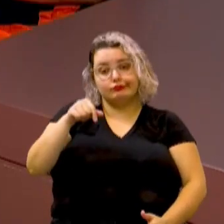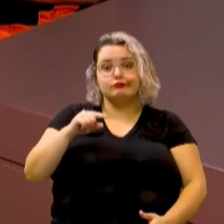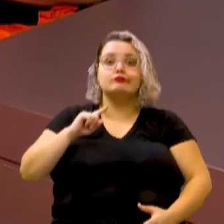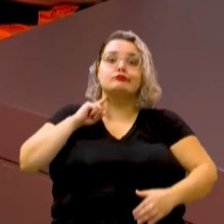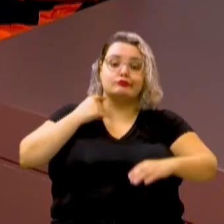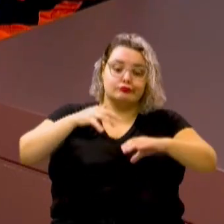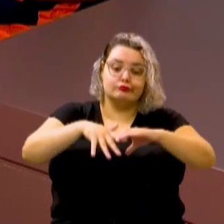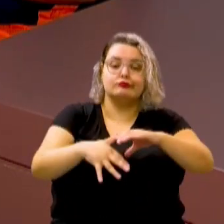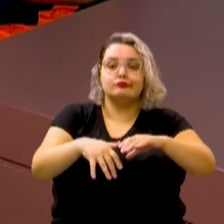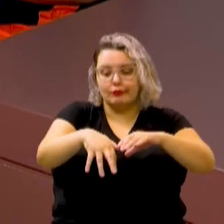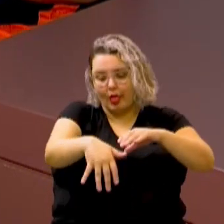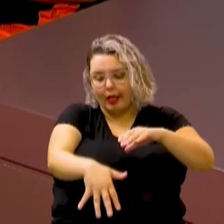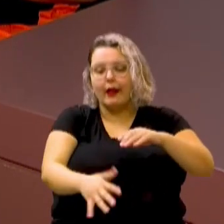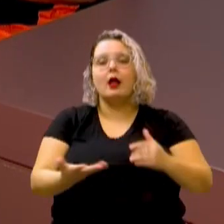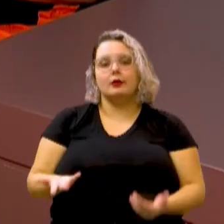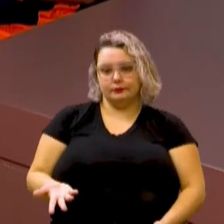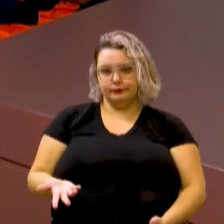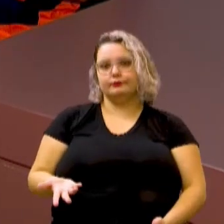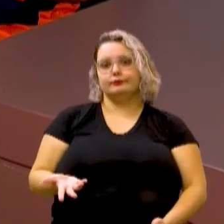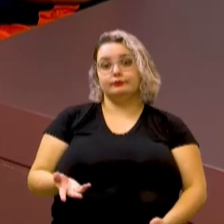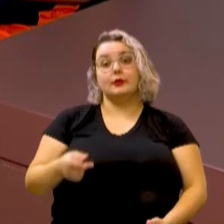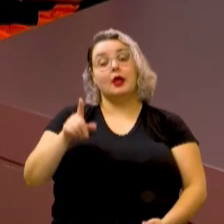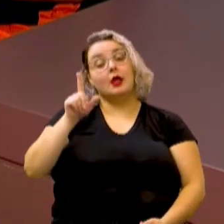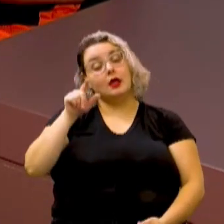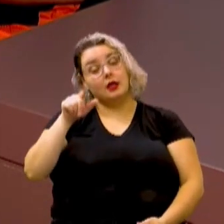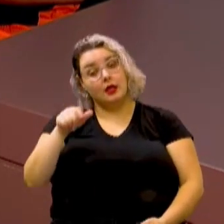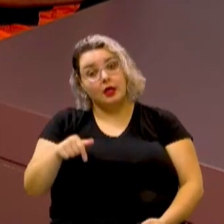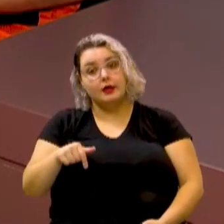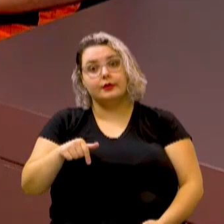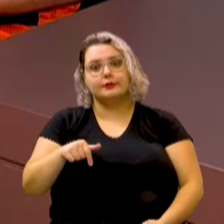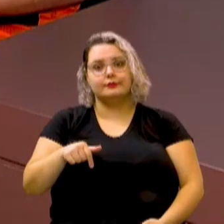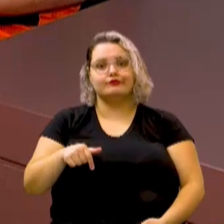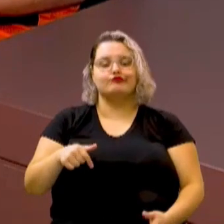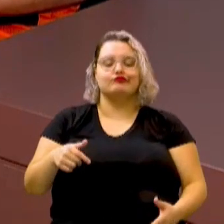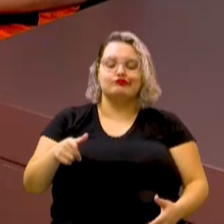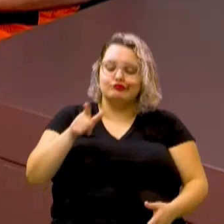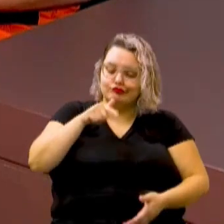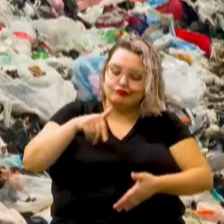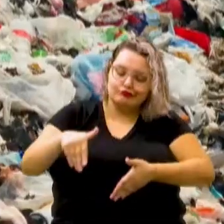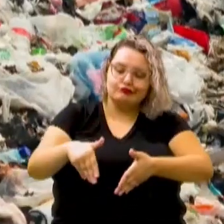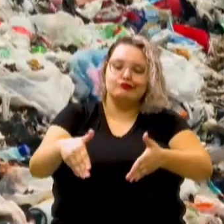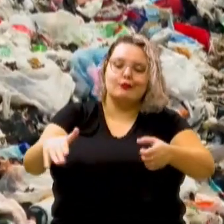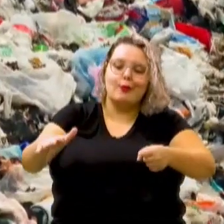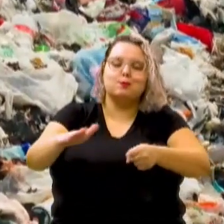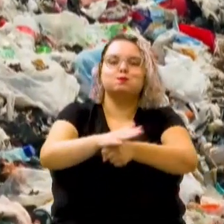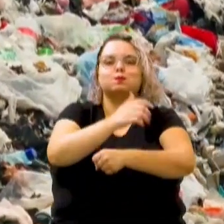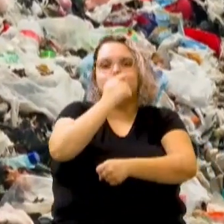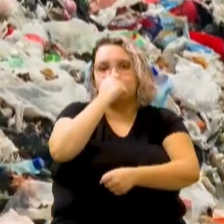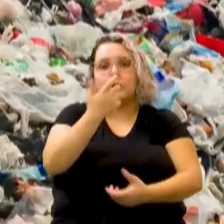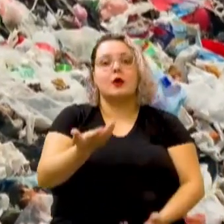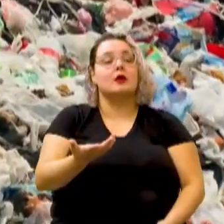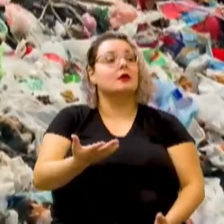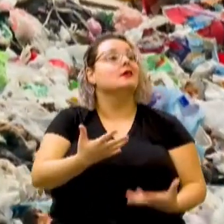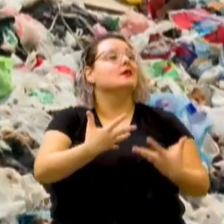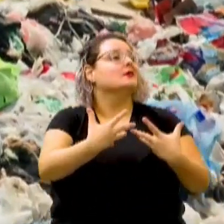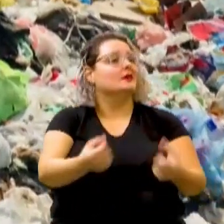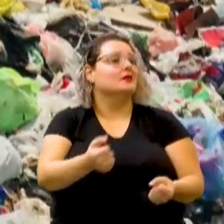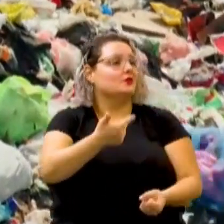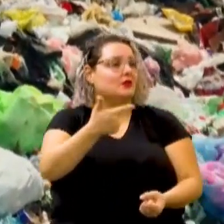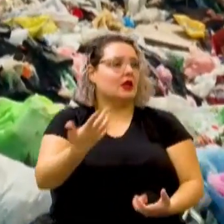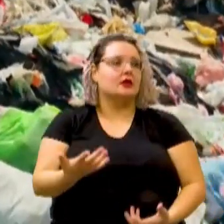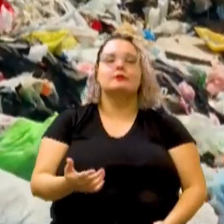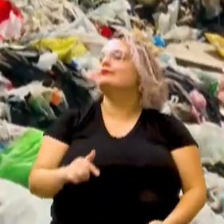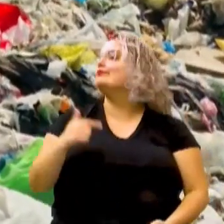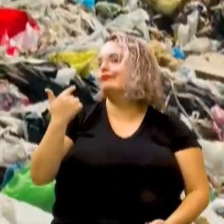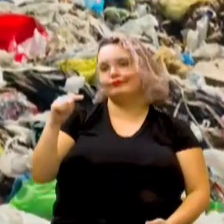indo pro esgoto, de certa forma. E aí enriquece os rios quando não tem tratamento.